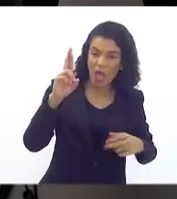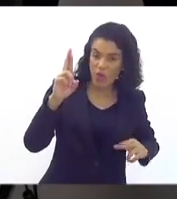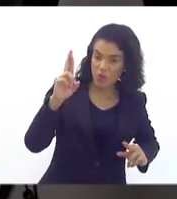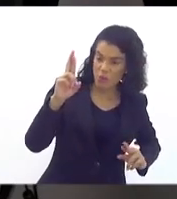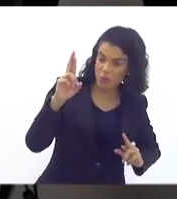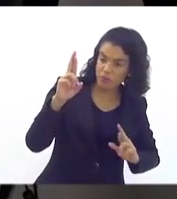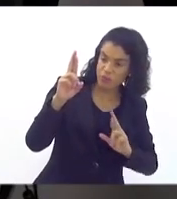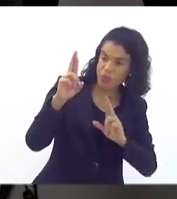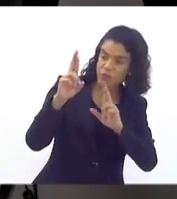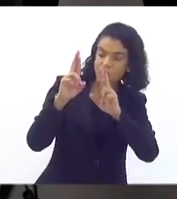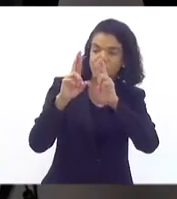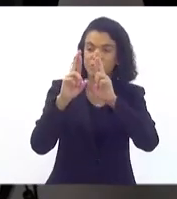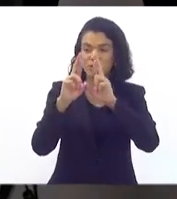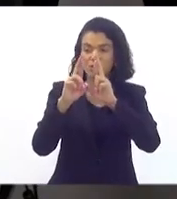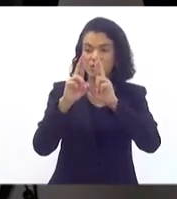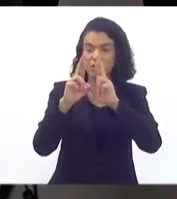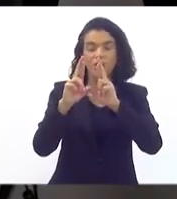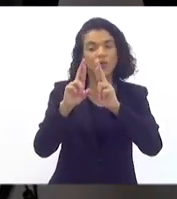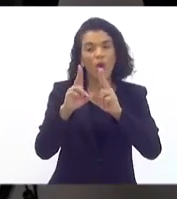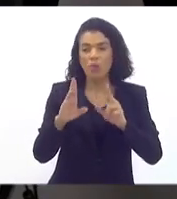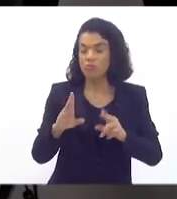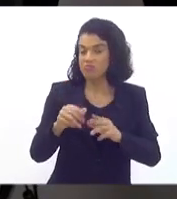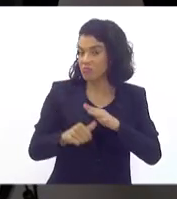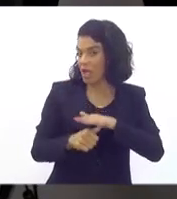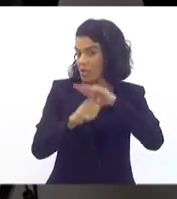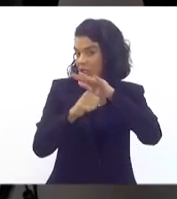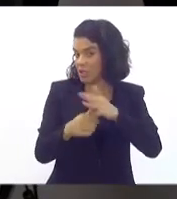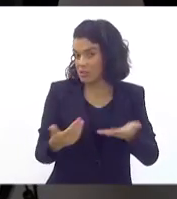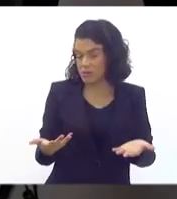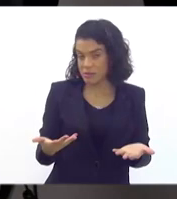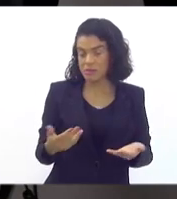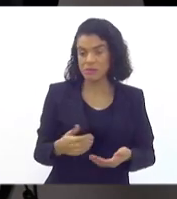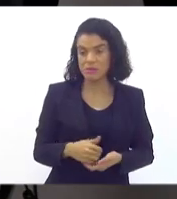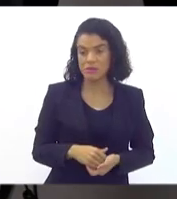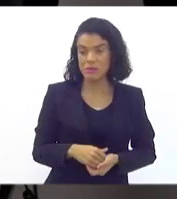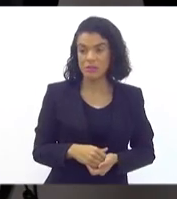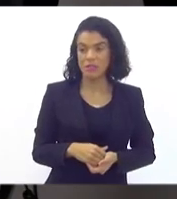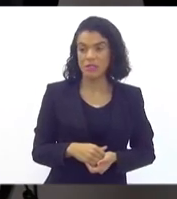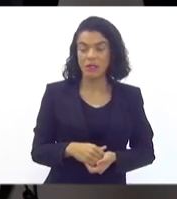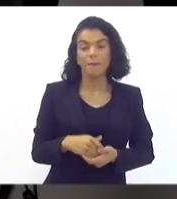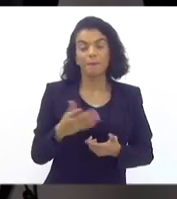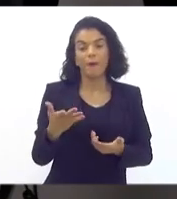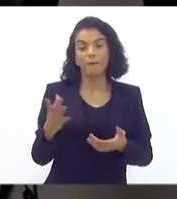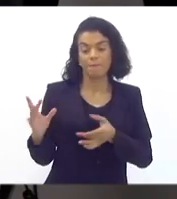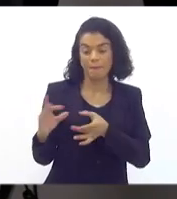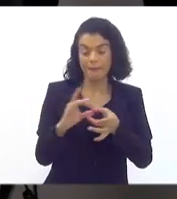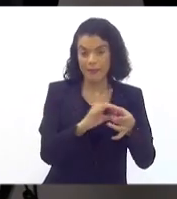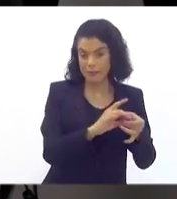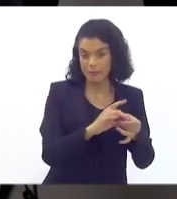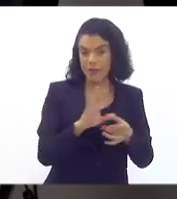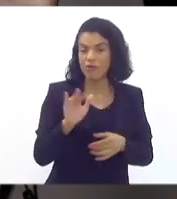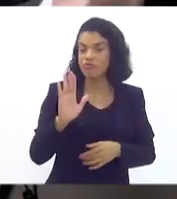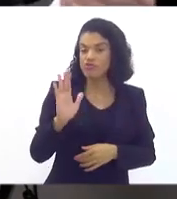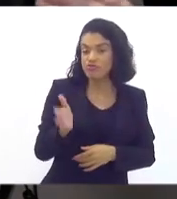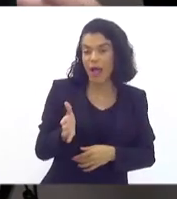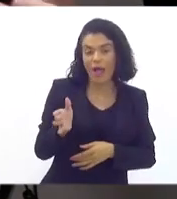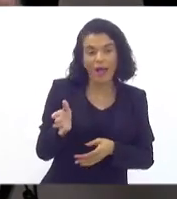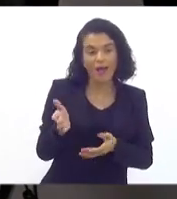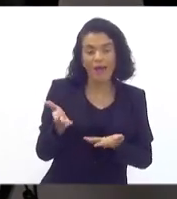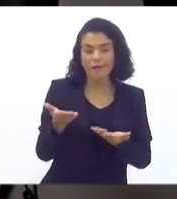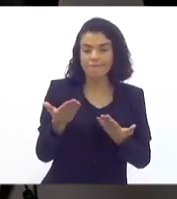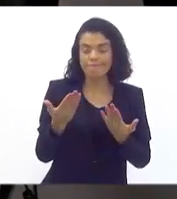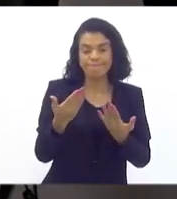do desejo de todos né Tá na liderança nesse caso eu já abro mão aqui